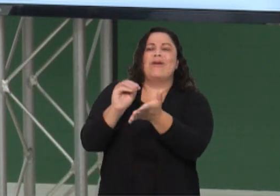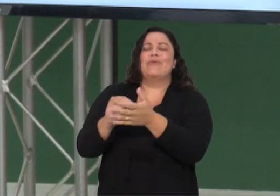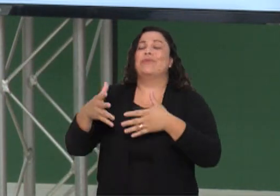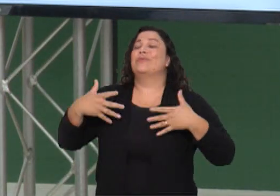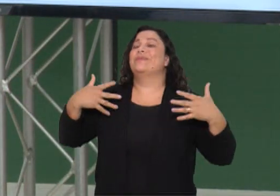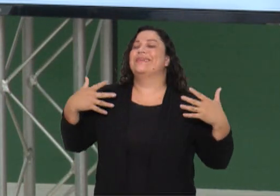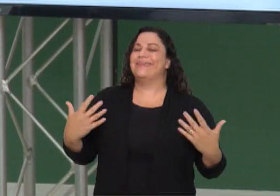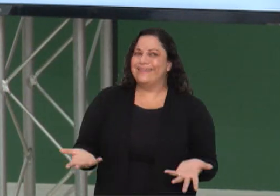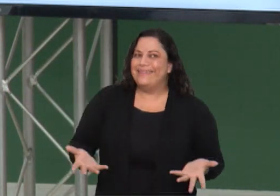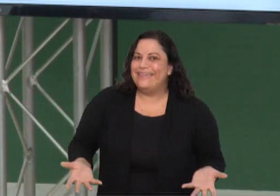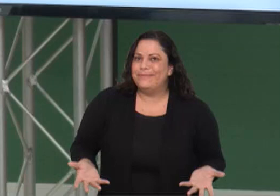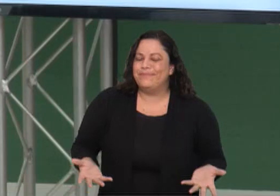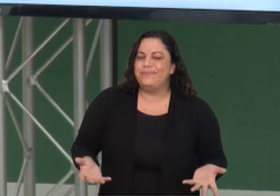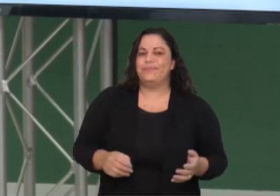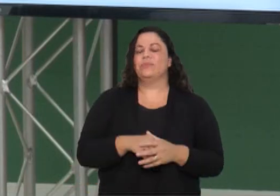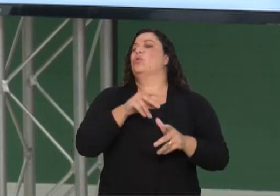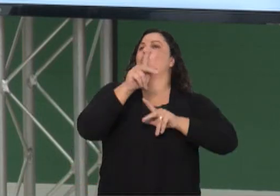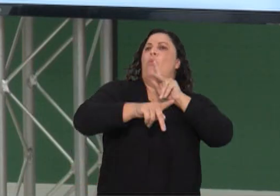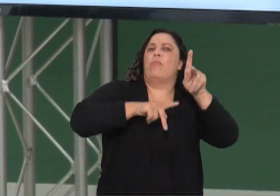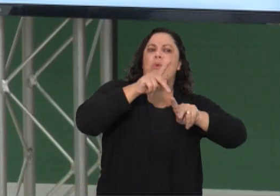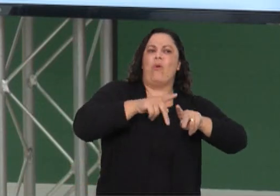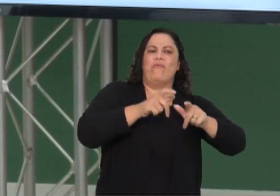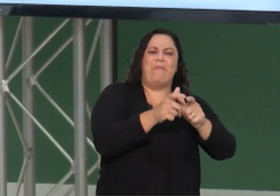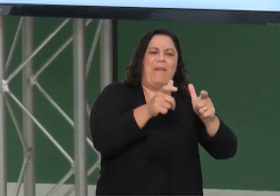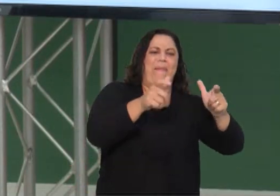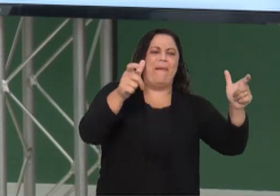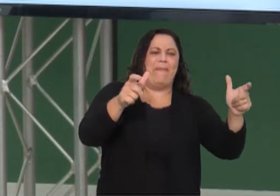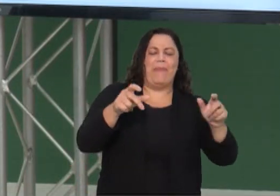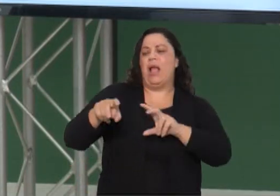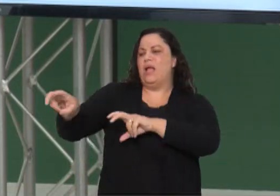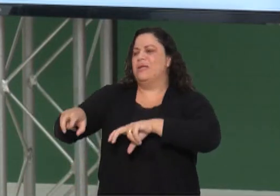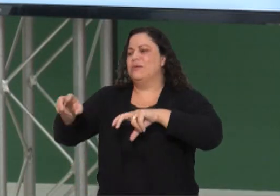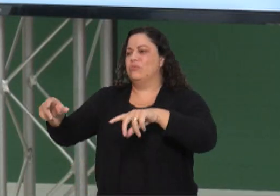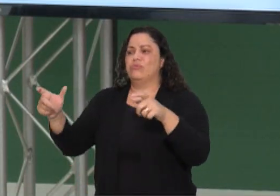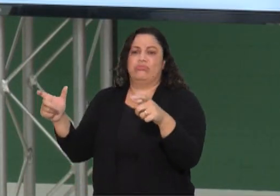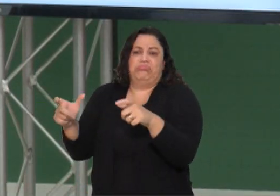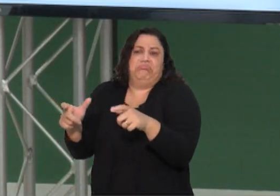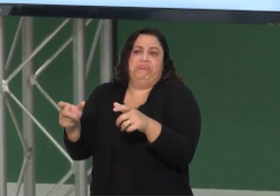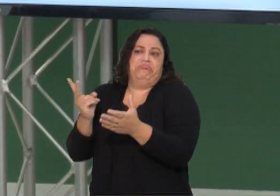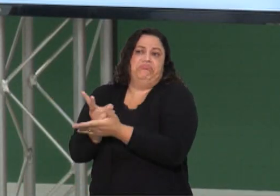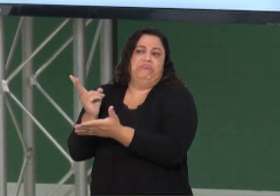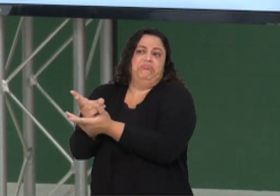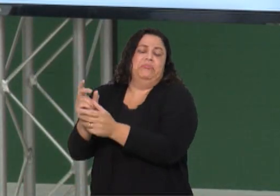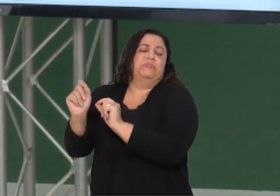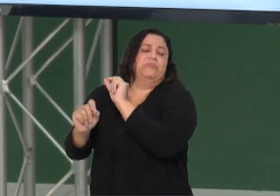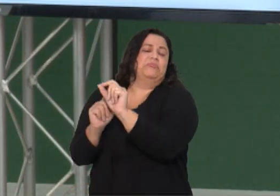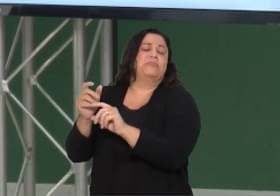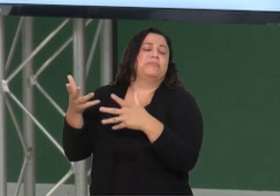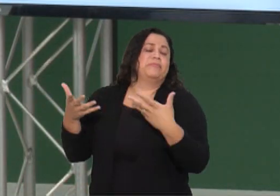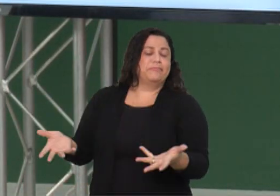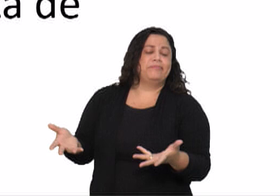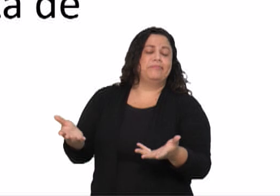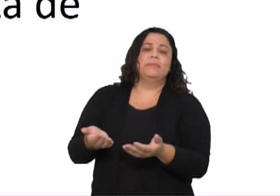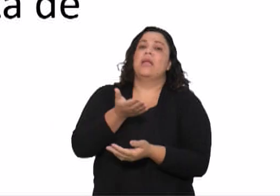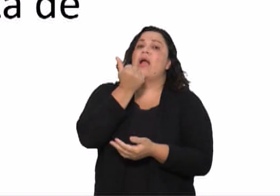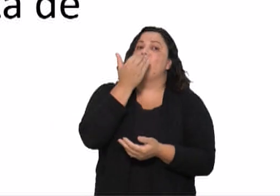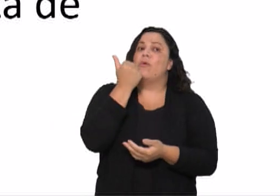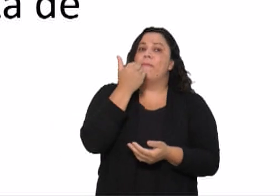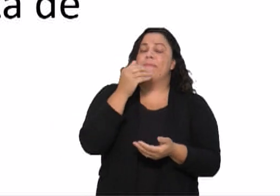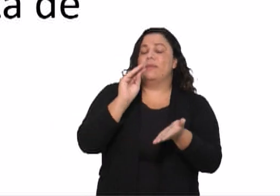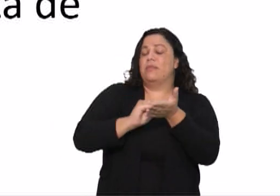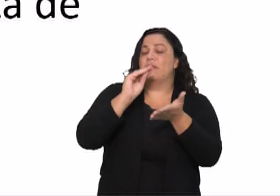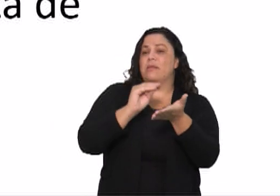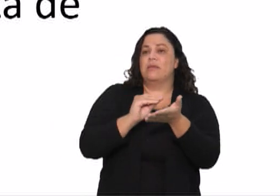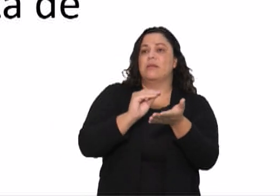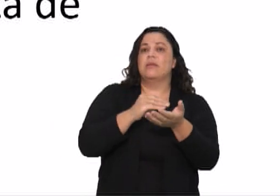lógica? Se aumenta mais a população que a agricultura tem que alimentar a galera. O que faltam? Comida. Resultado, faltando alimento,